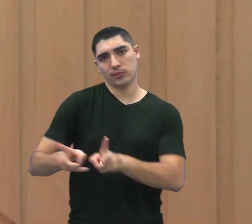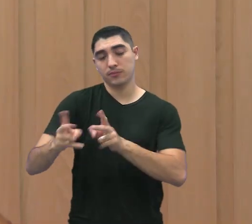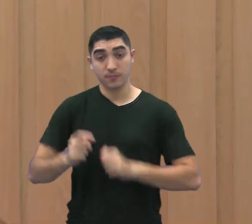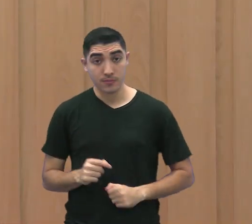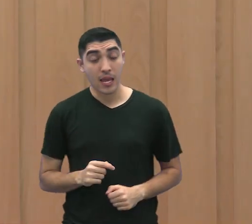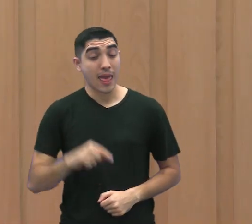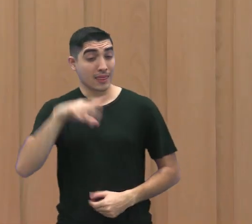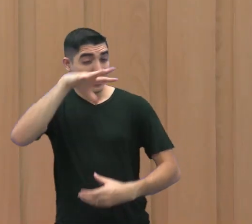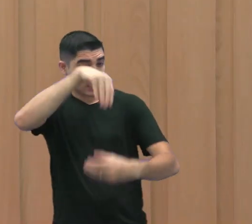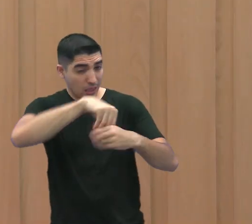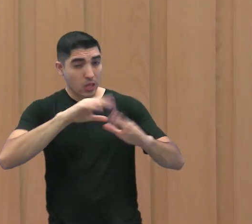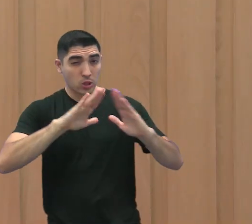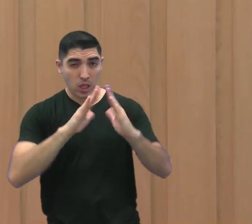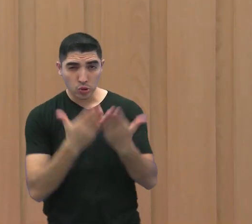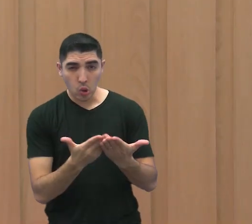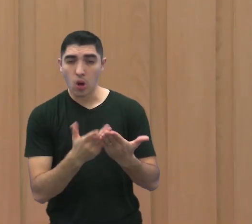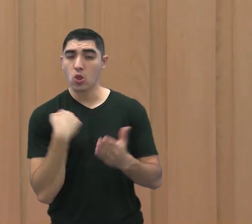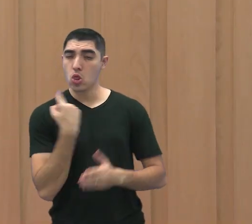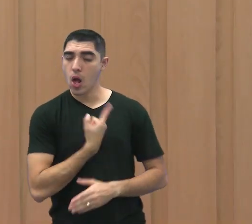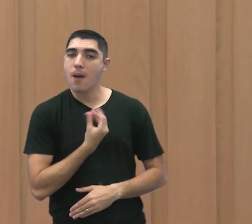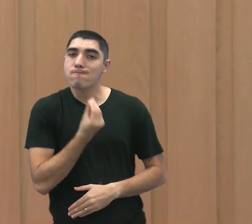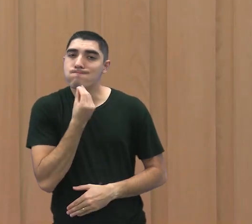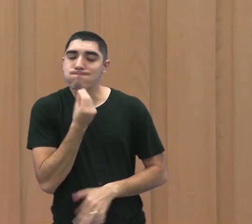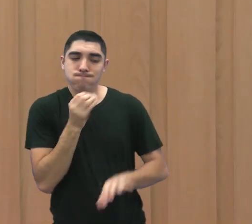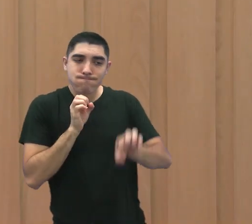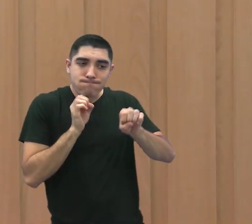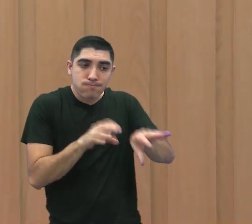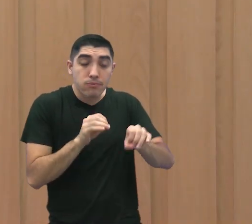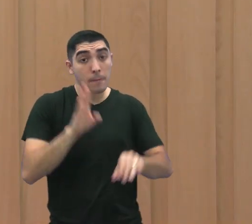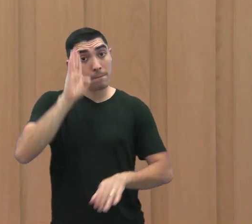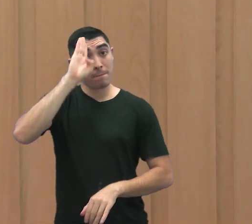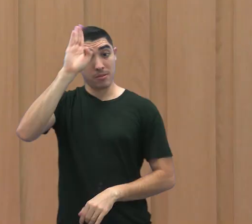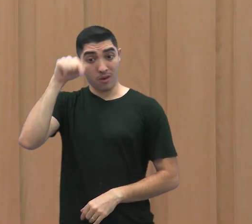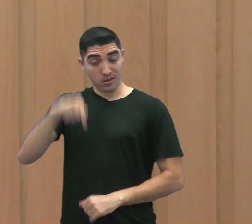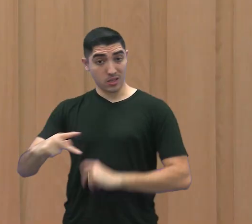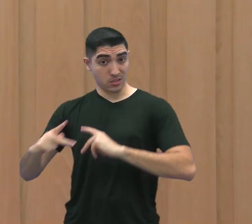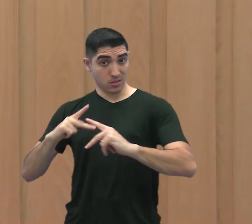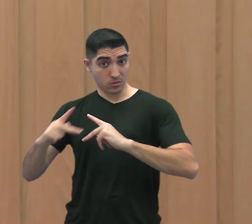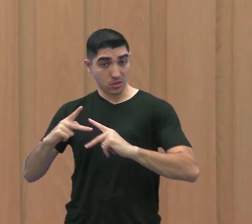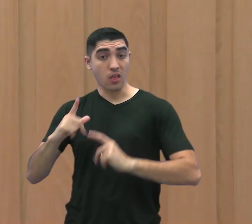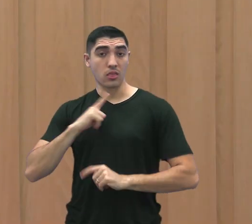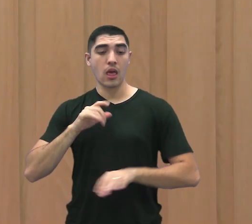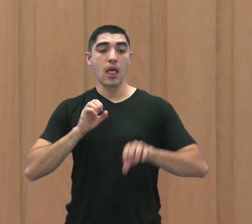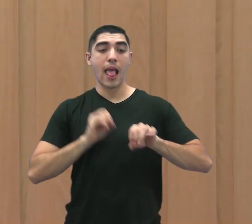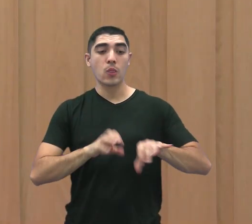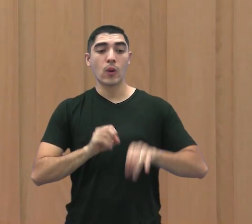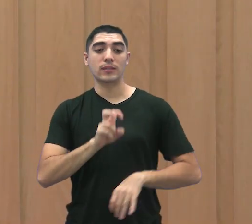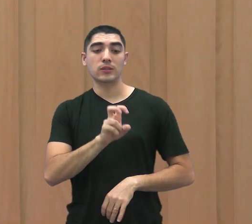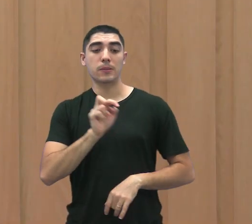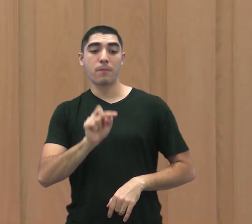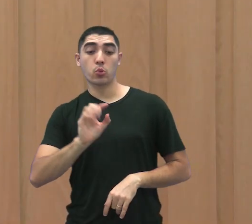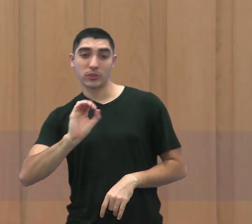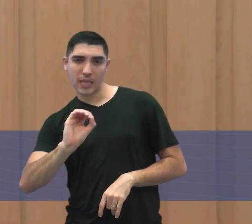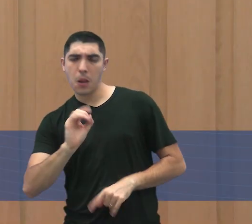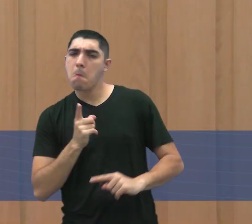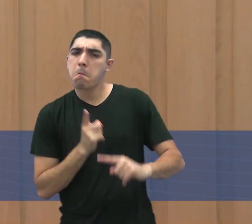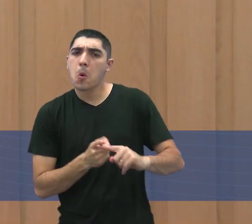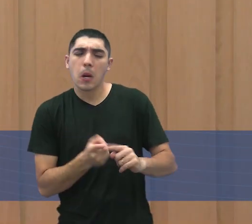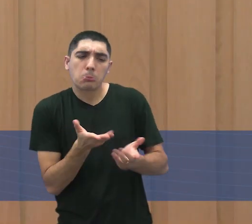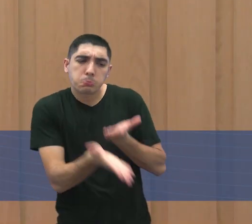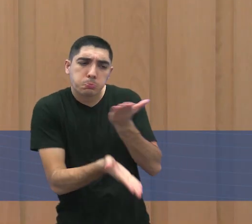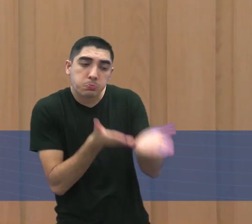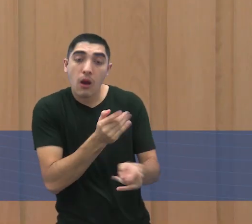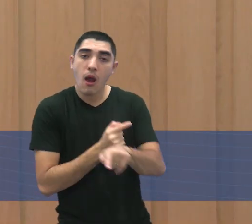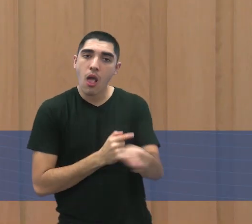ensina, e ainda mais quando a gente fala da educação 5.0, né? A gente realmente começa a preparar ele para um projeto